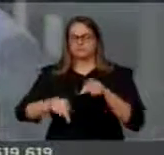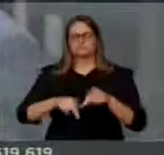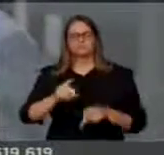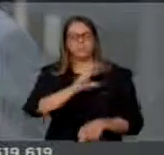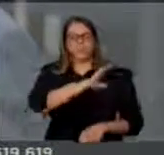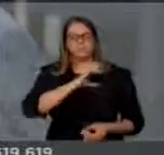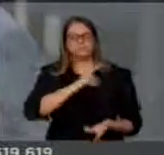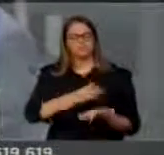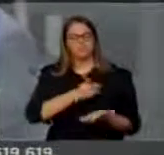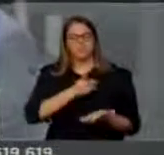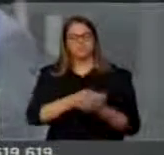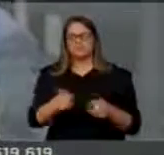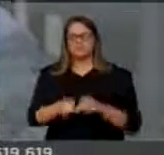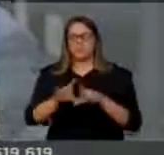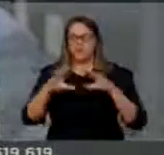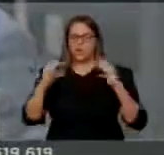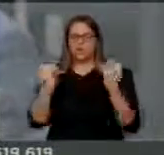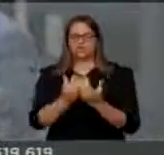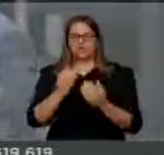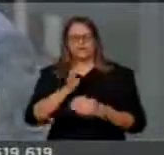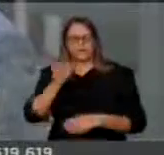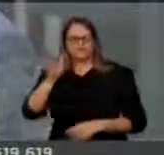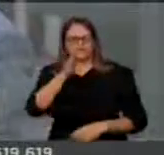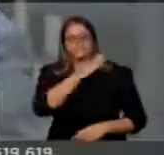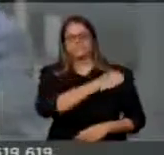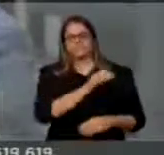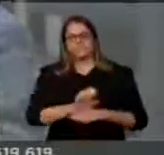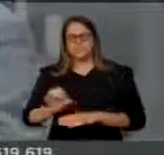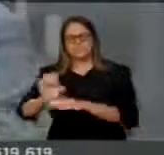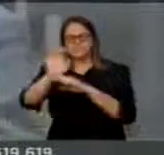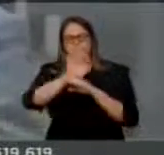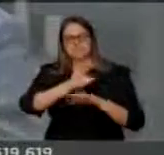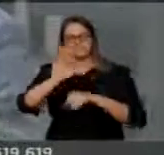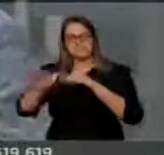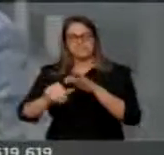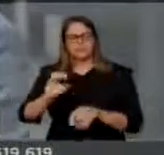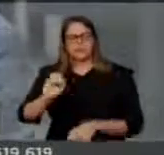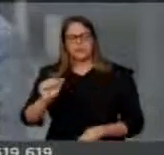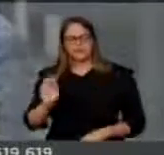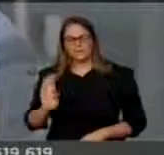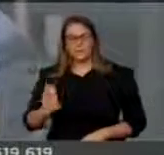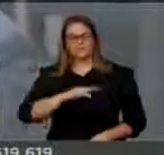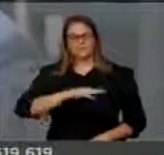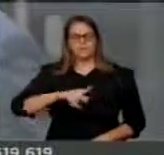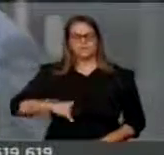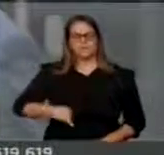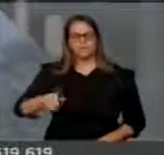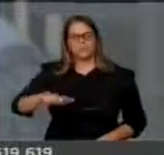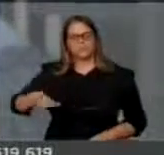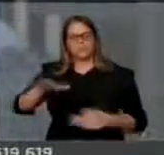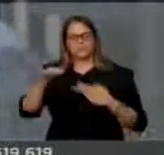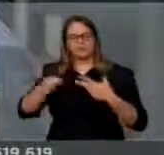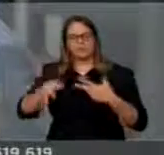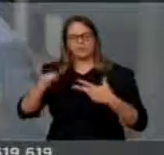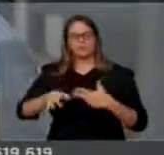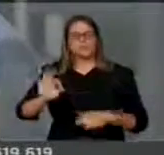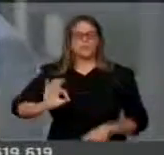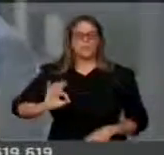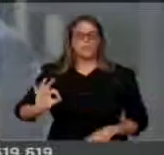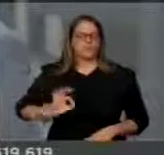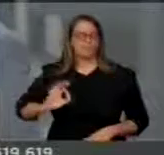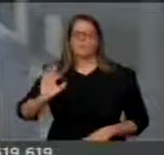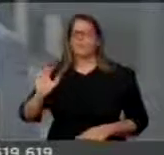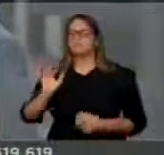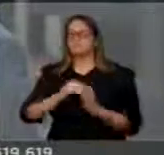comissão, fazer conferências nos estados, trazer academia, OAB, Ministério Público, Judiciário, as polícias,